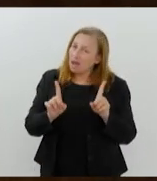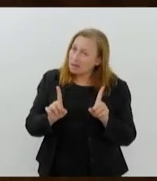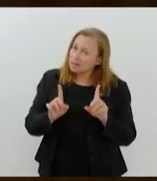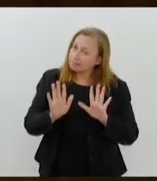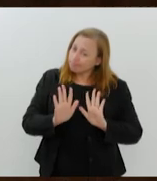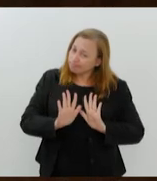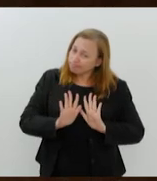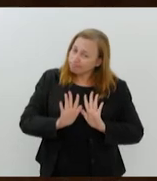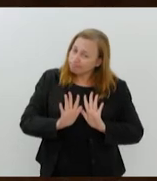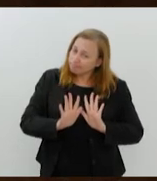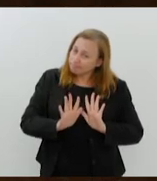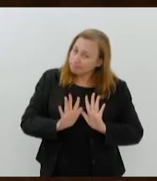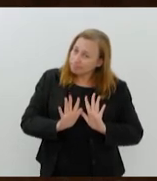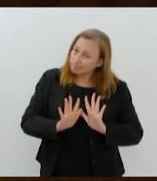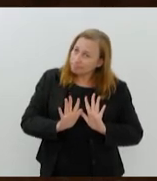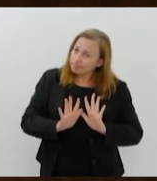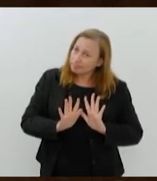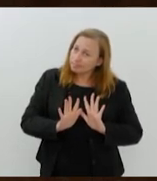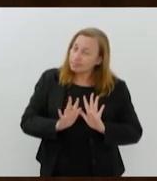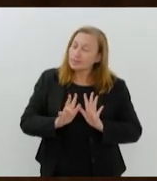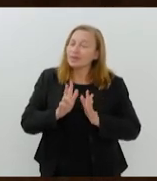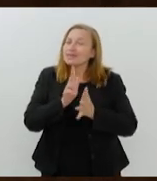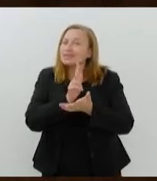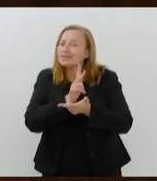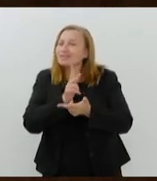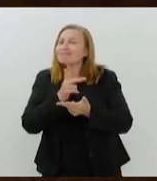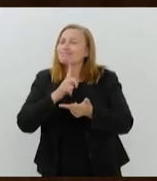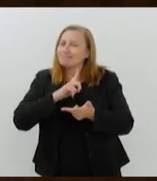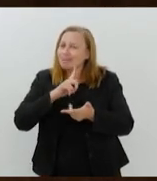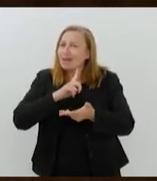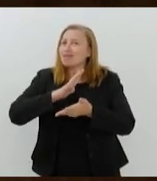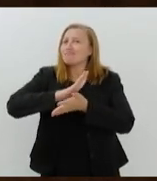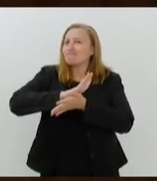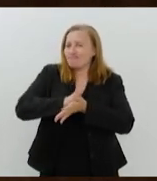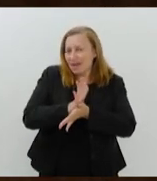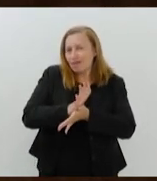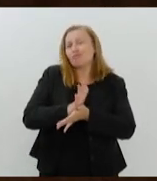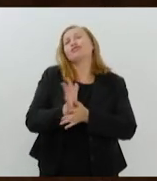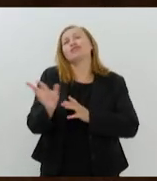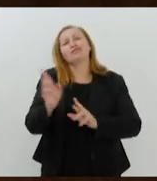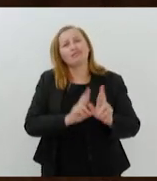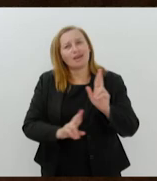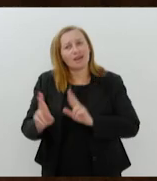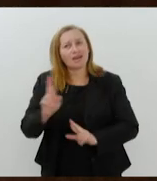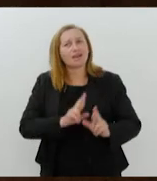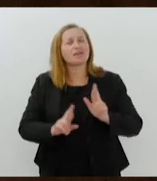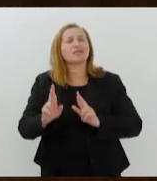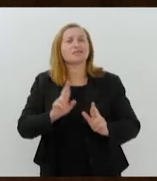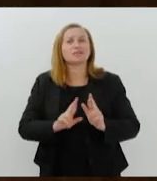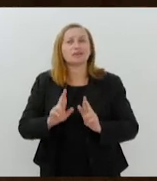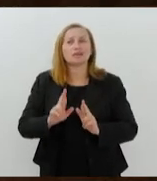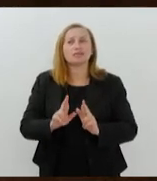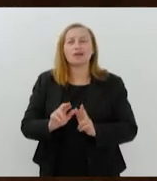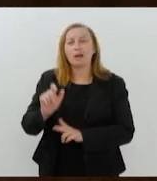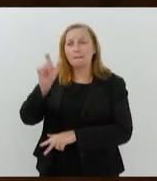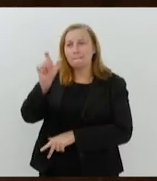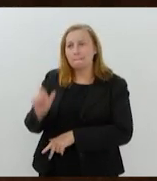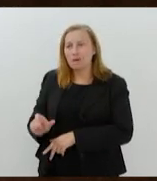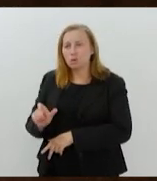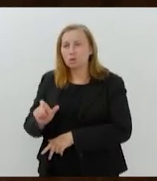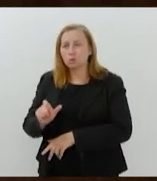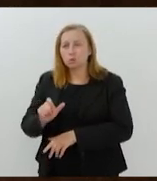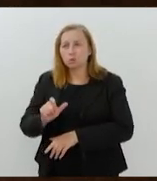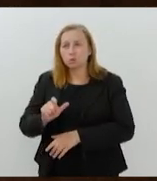forma, ainda há muito preconceito em relação à pessoa idosa. E